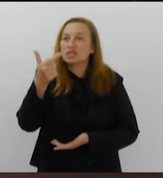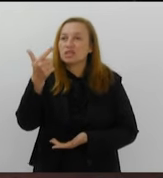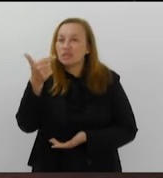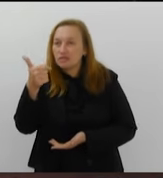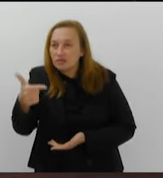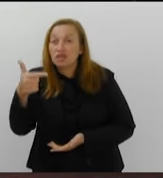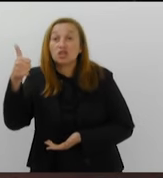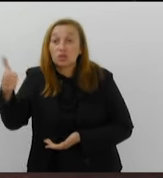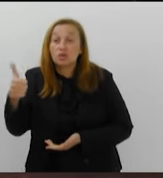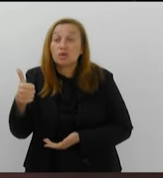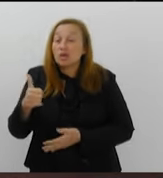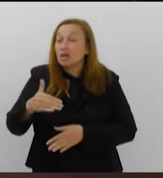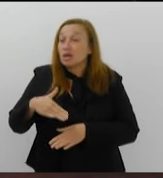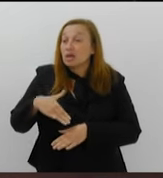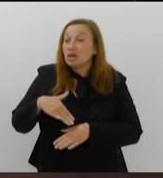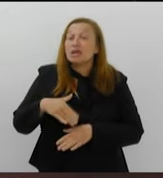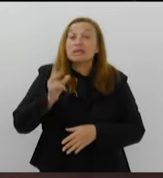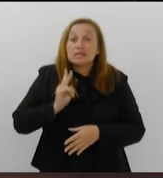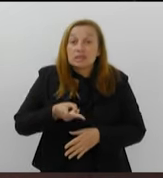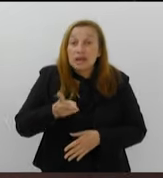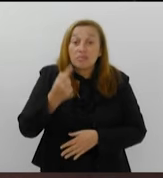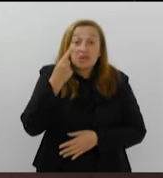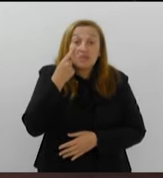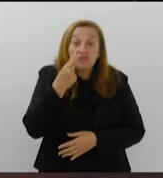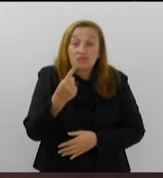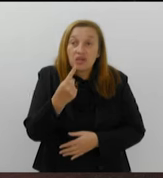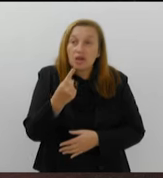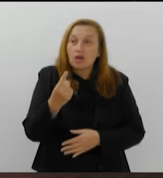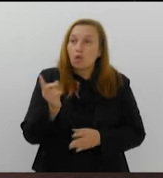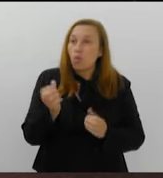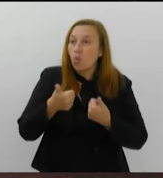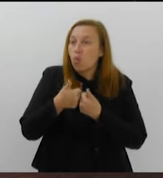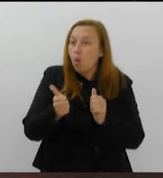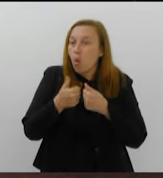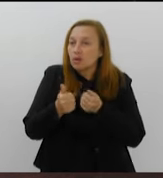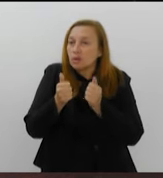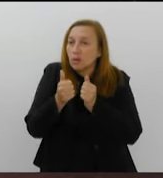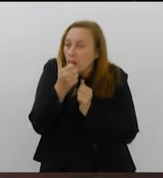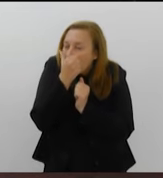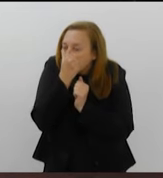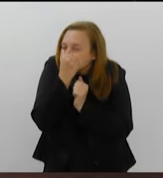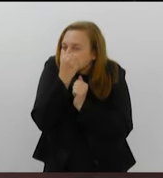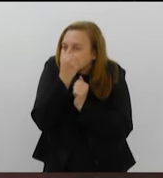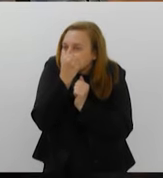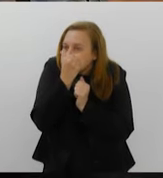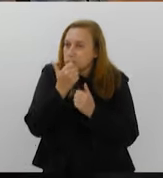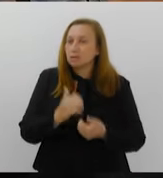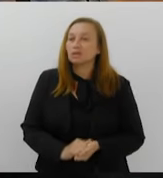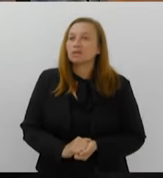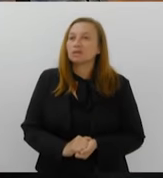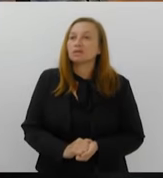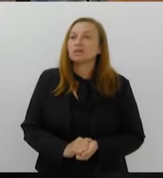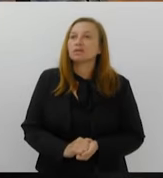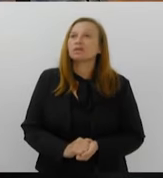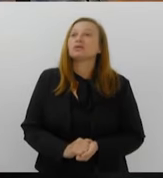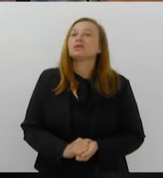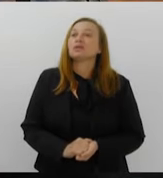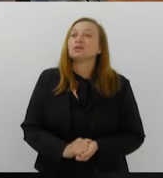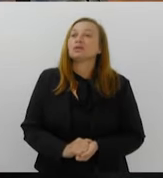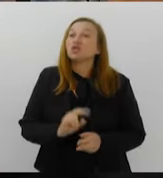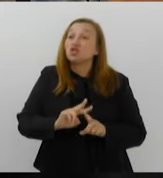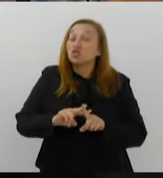2.221. E cada vez que for pego, Ratinho... Depois, Vossa Excelência permite. Vou permitir logo. Dá uma parte. A cada vez que for pego,